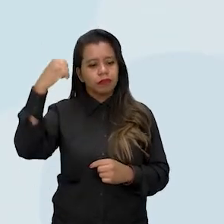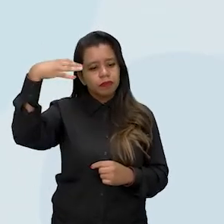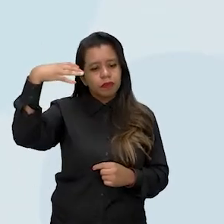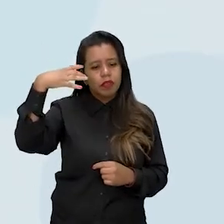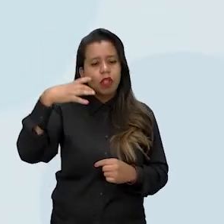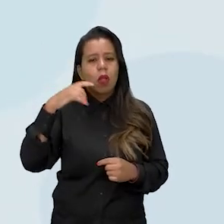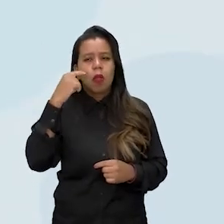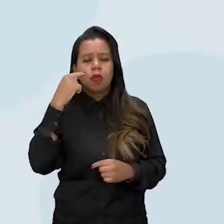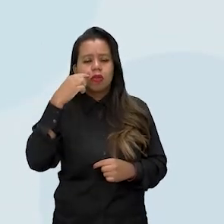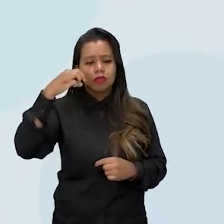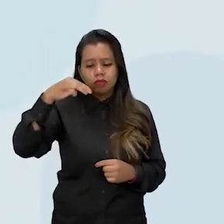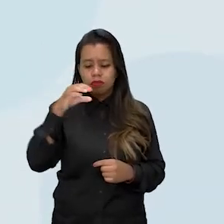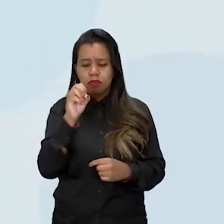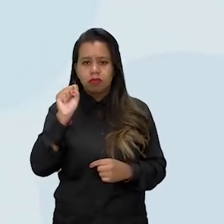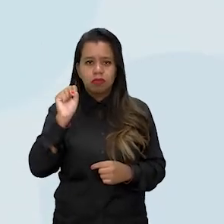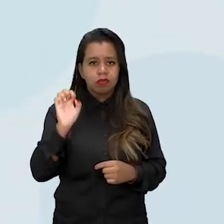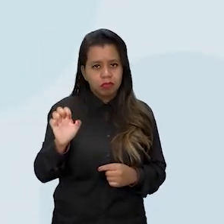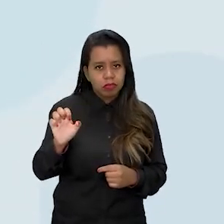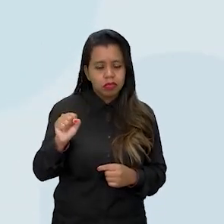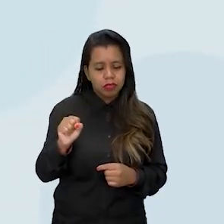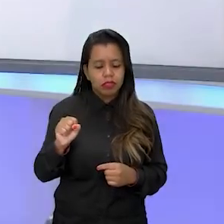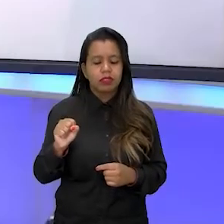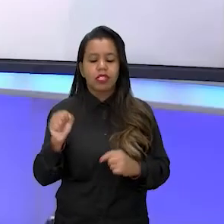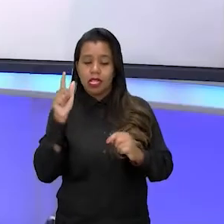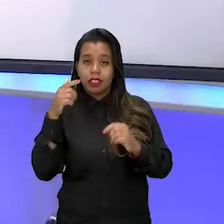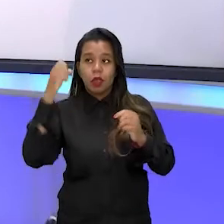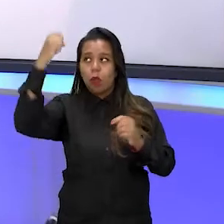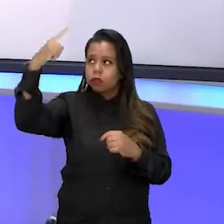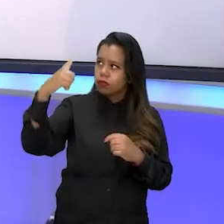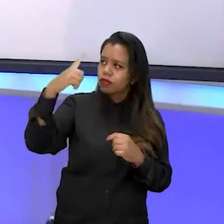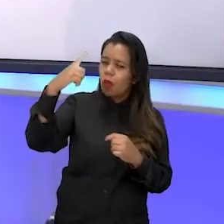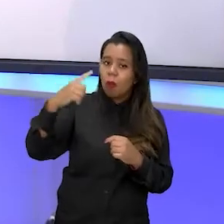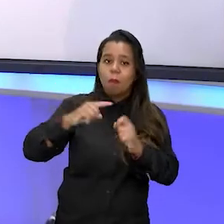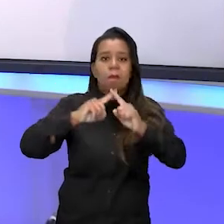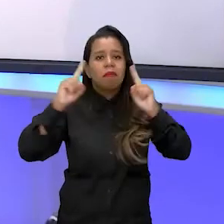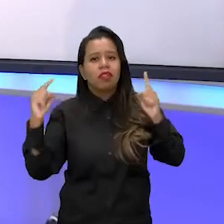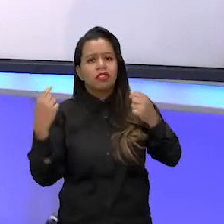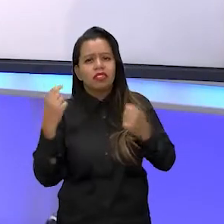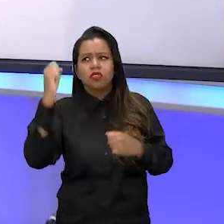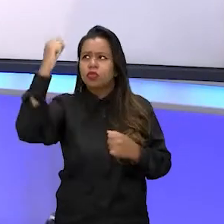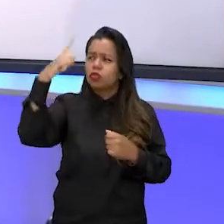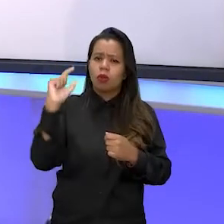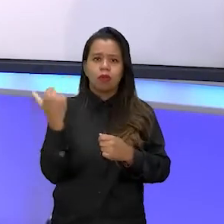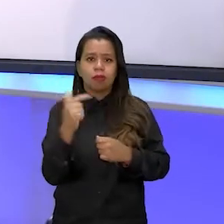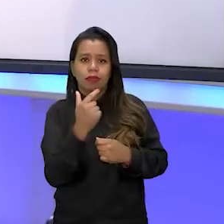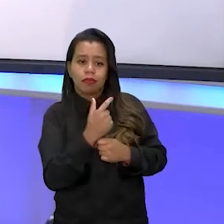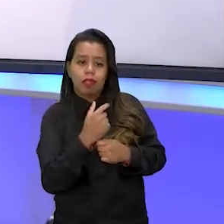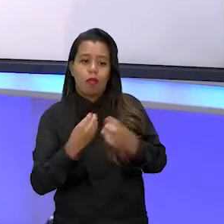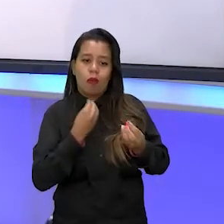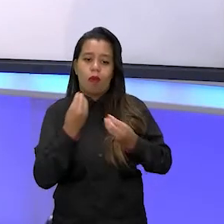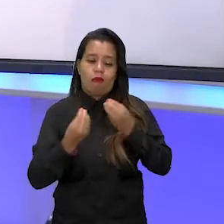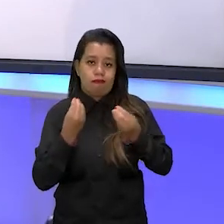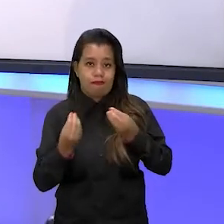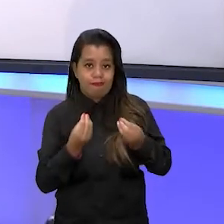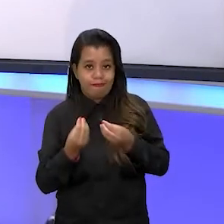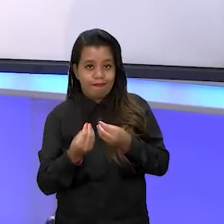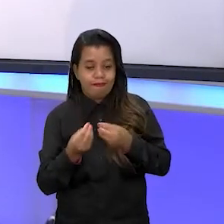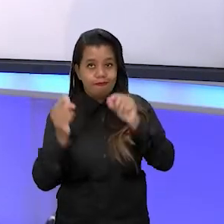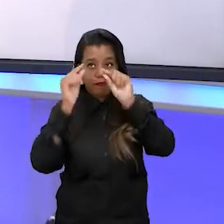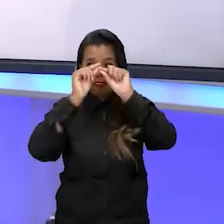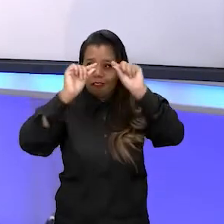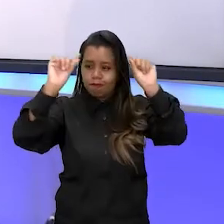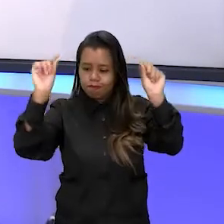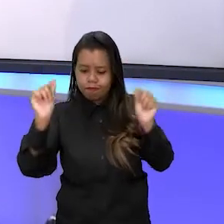enquanto tem sol, né? E quando não tem sol, né? Quando você não pode, será que a gente consegue fazer um circuito com essa lâmpada, tentar ligar